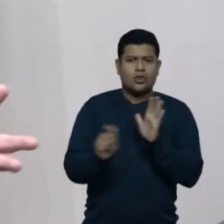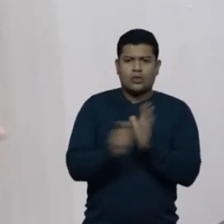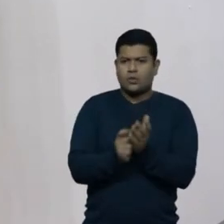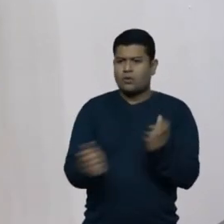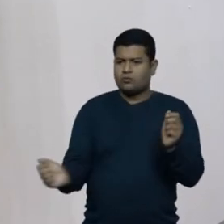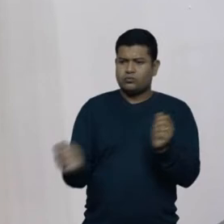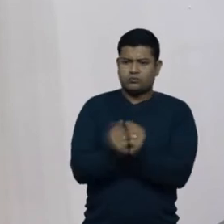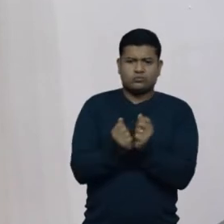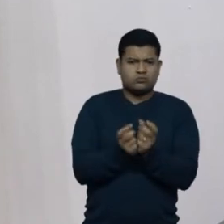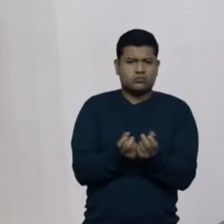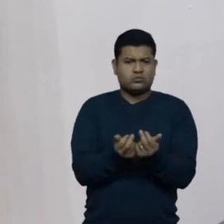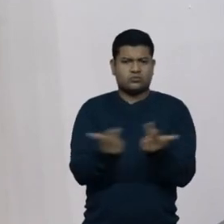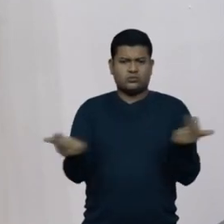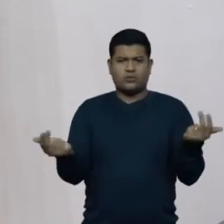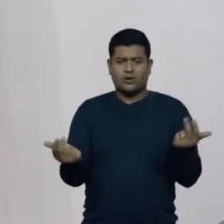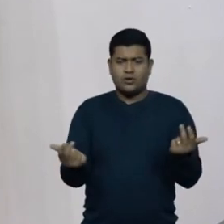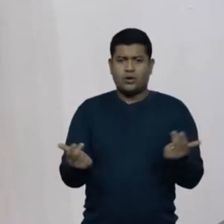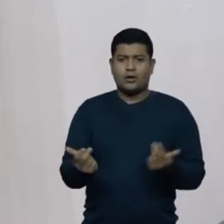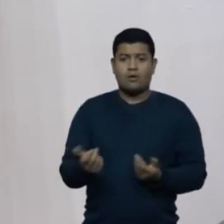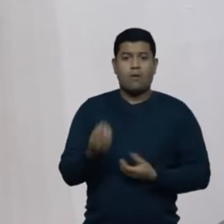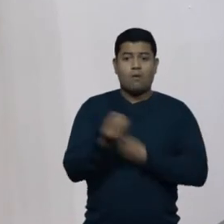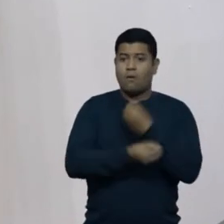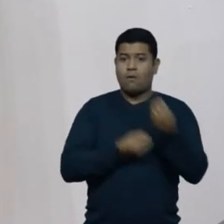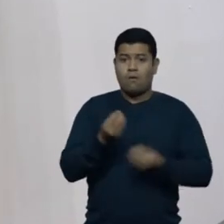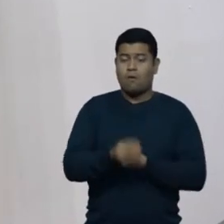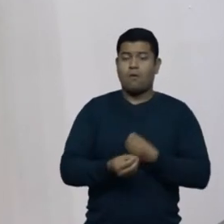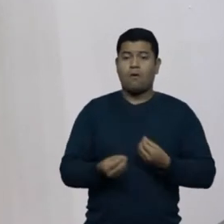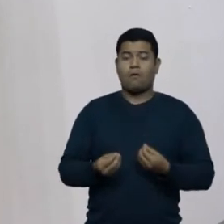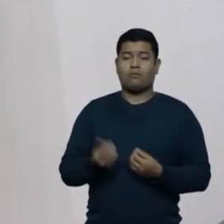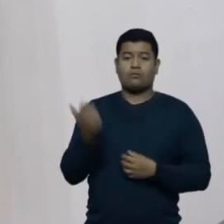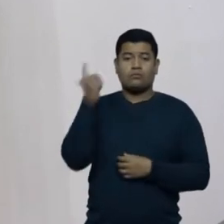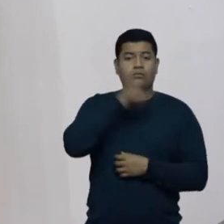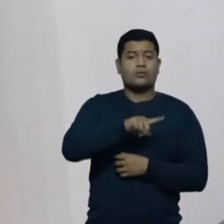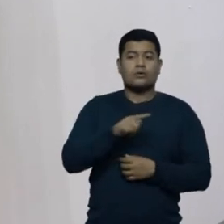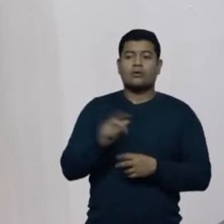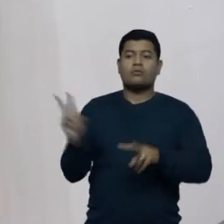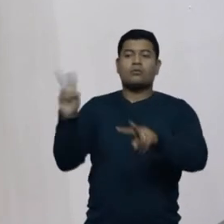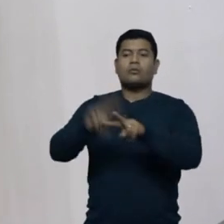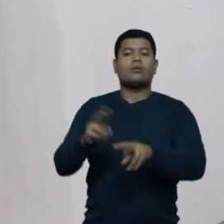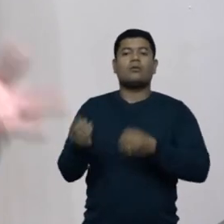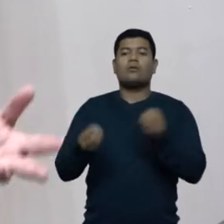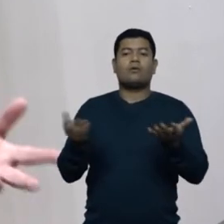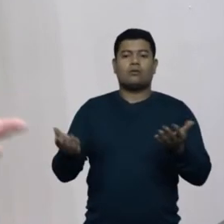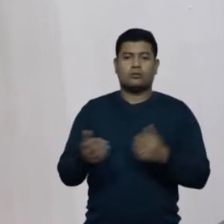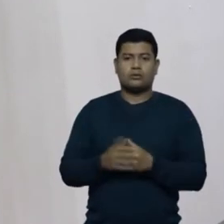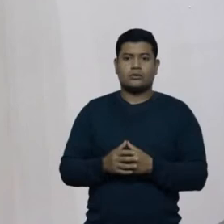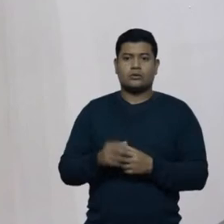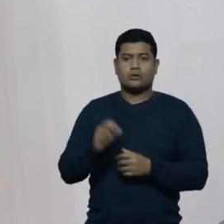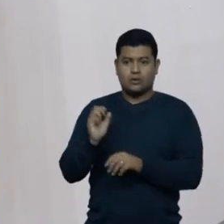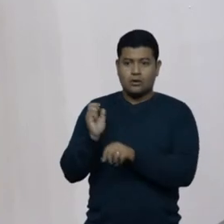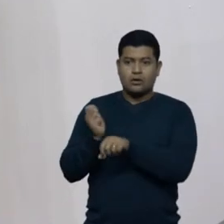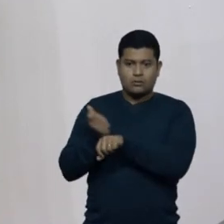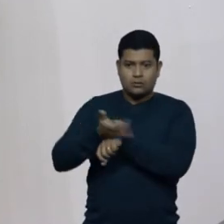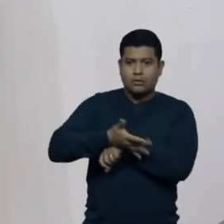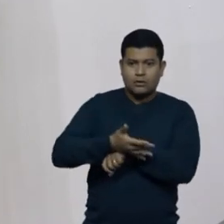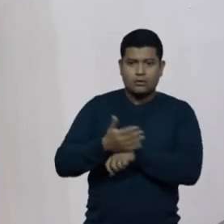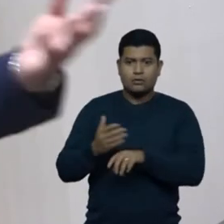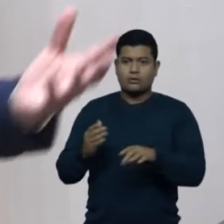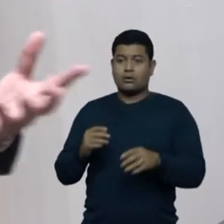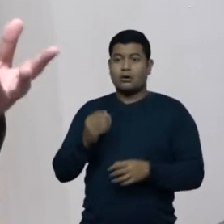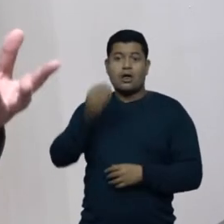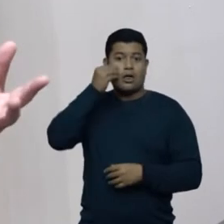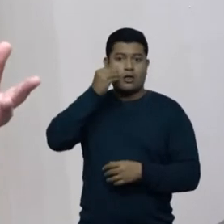como é que vai fazer, a não ser numa operação, chegar de madrugada, tentar pegar dormindo,